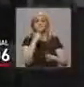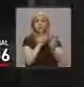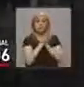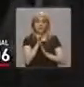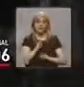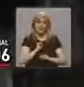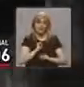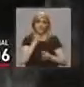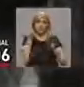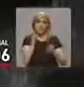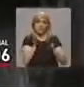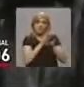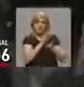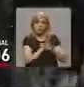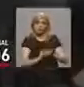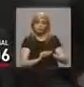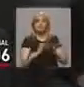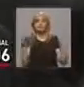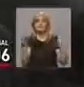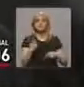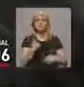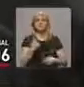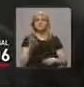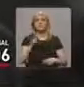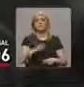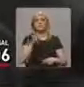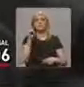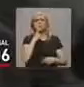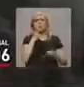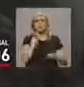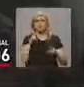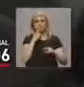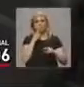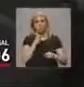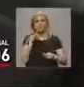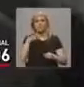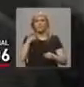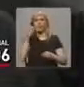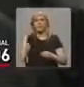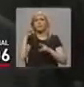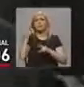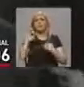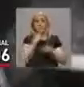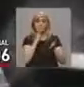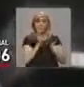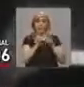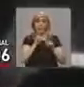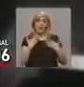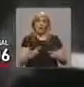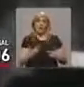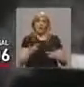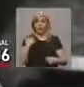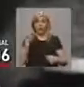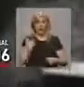mim para esse livro. Venho cheio de fé, cheio de esperança, como também tenho muita esperança em Angola, mas devo dizer, para ser realista, que não é para já. Eu cheguei